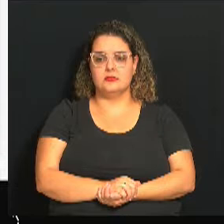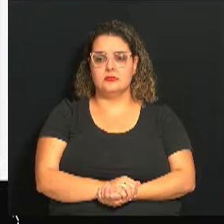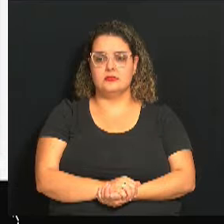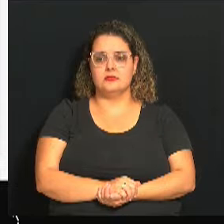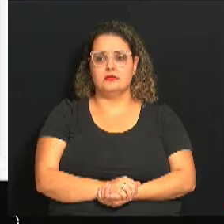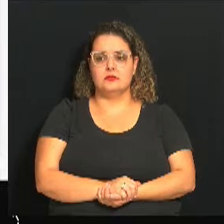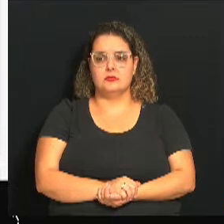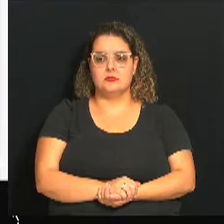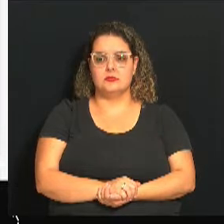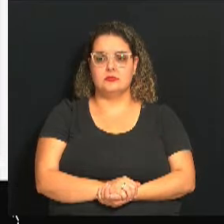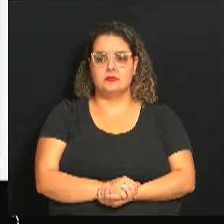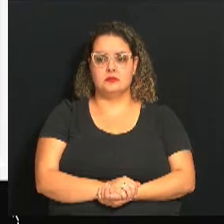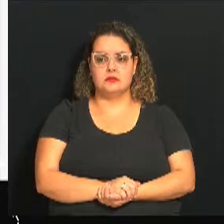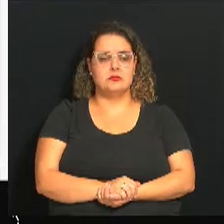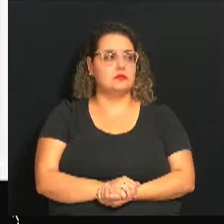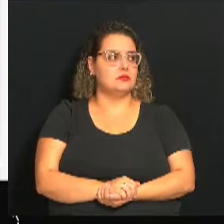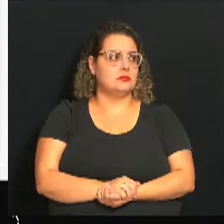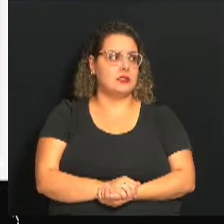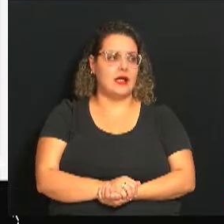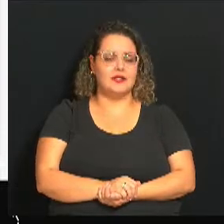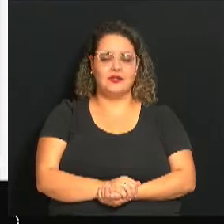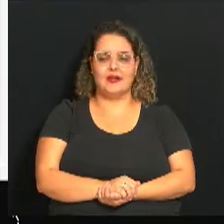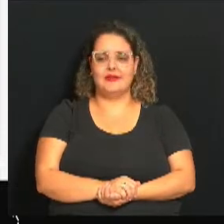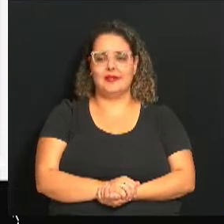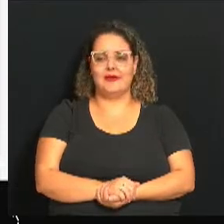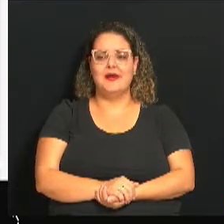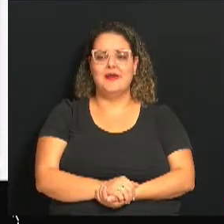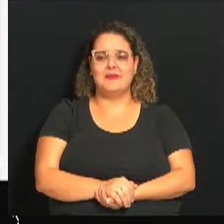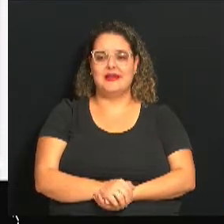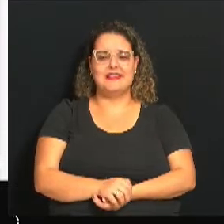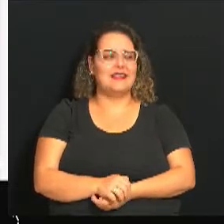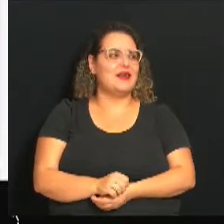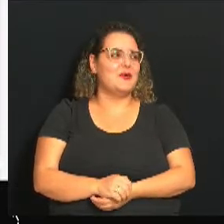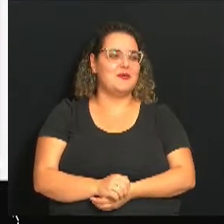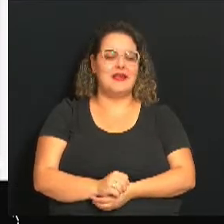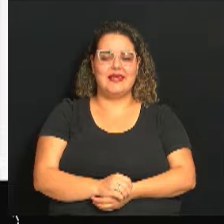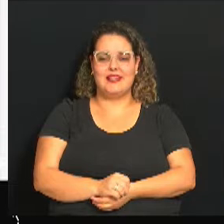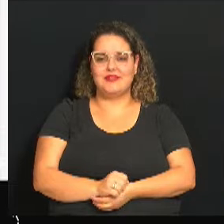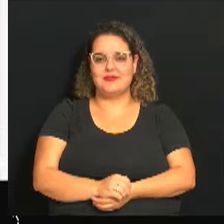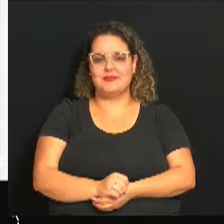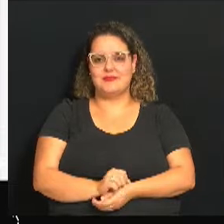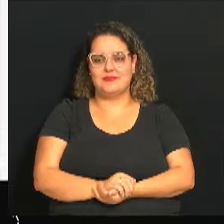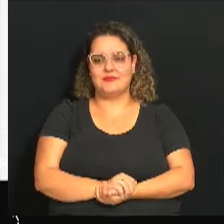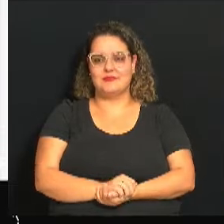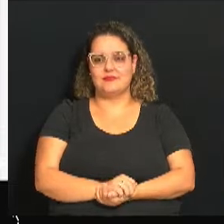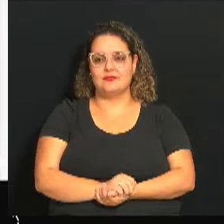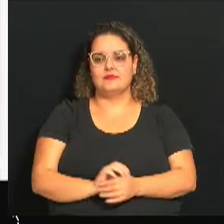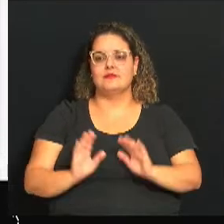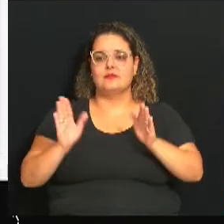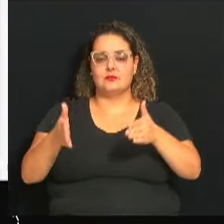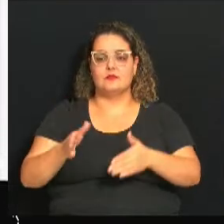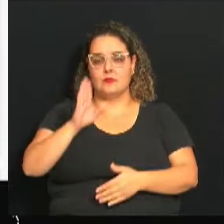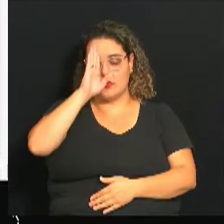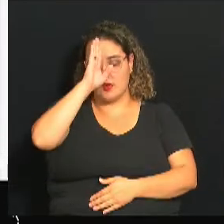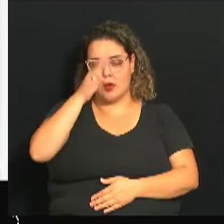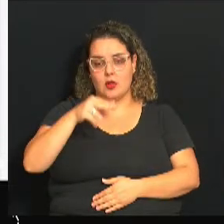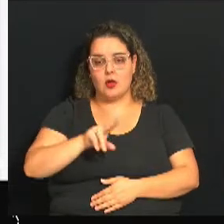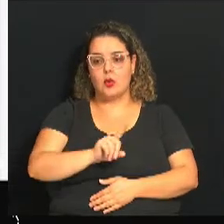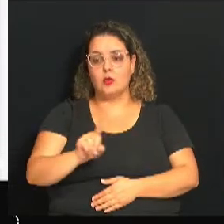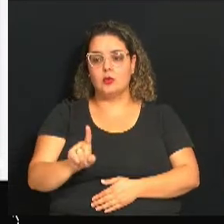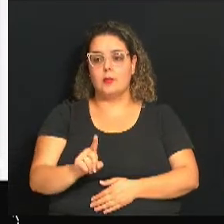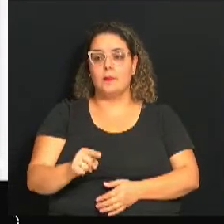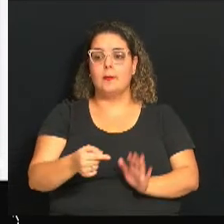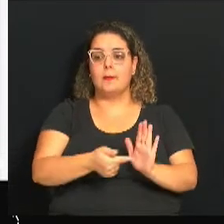sabe que a poligonal do centro, a gente tem uma área de influência direta e indireta, mas para a gente mostrar